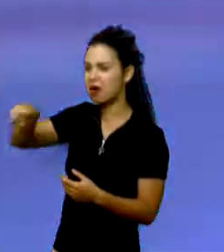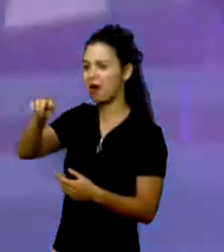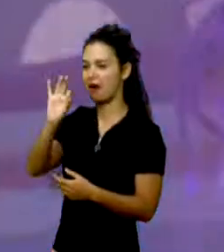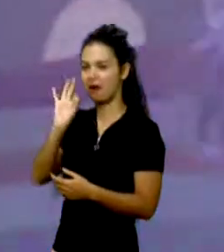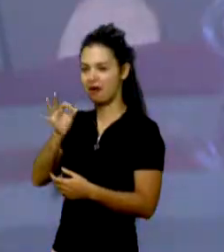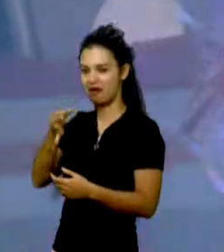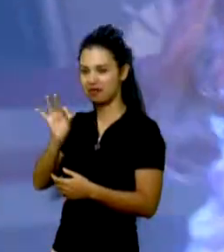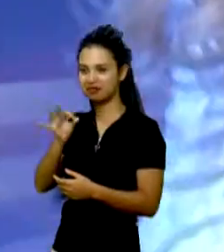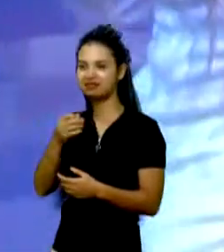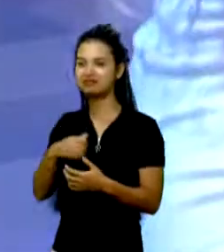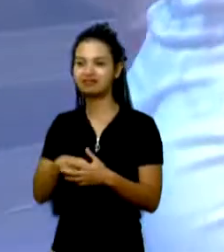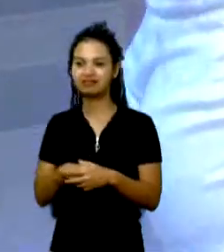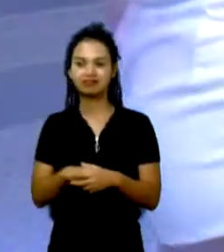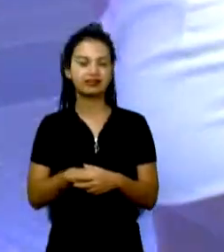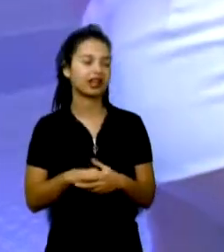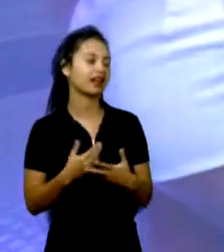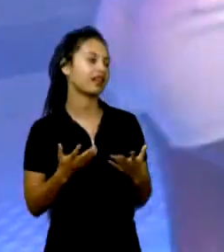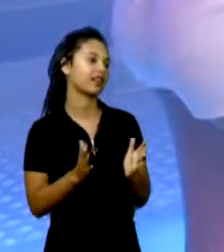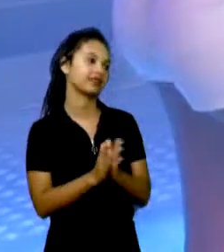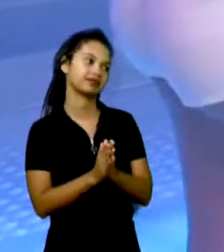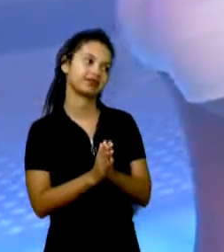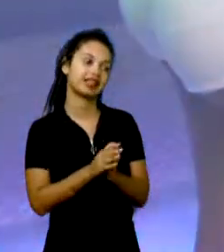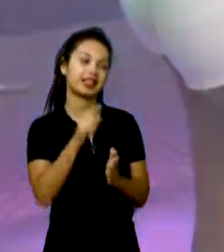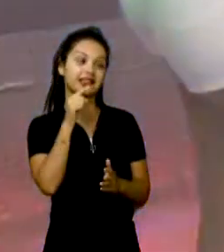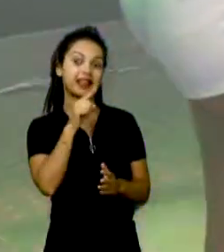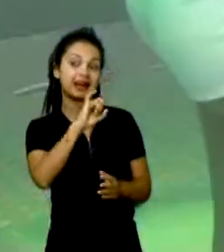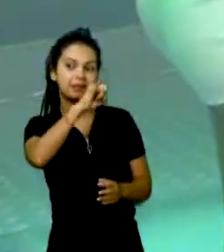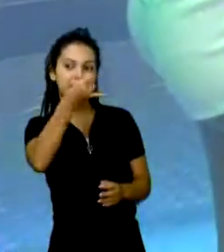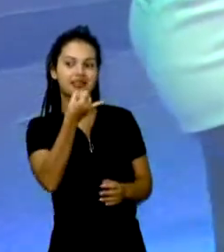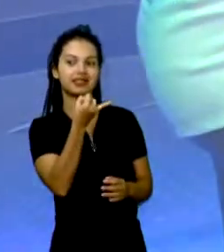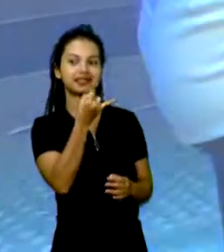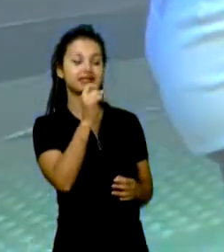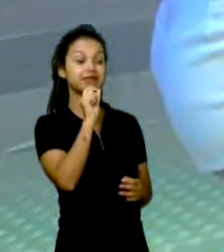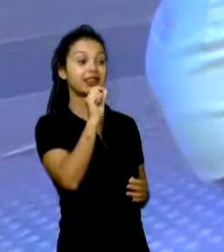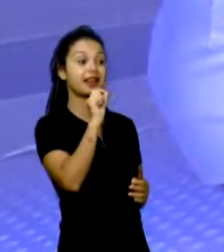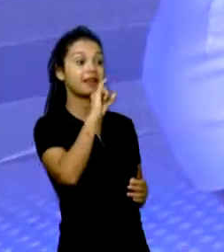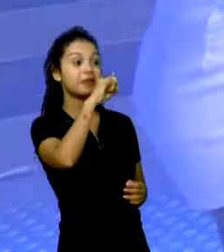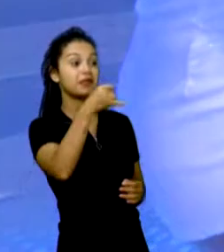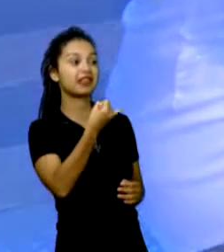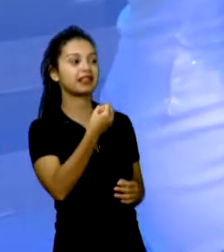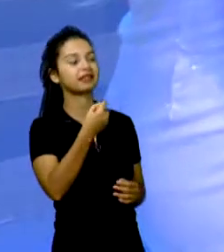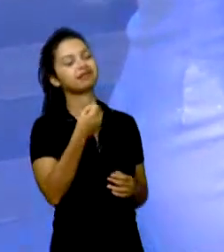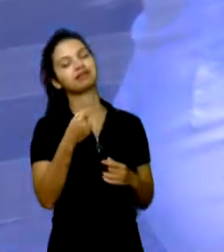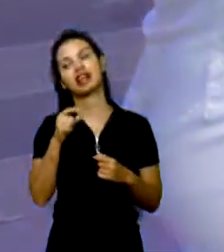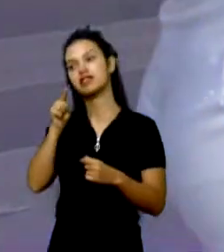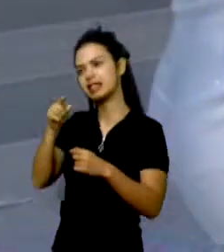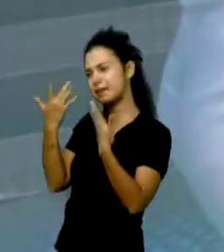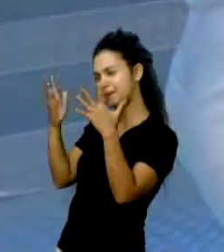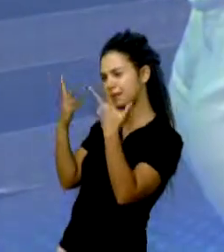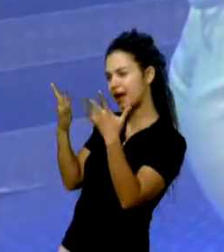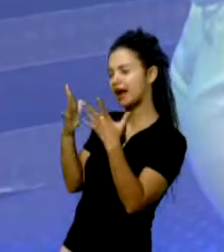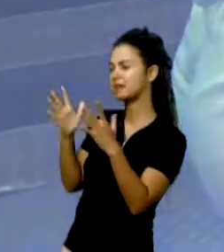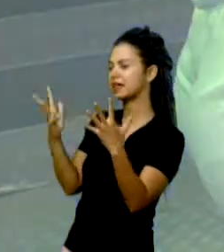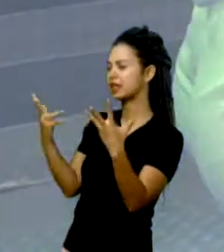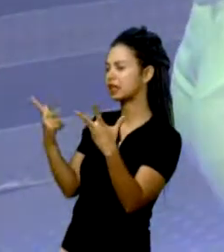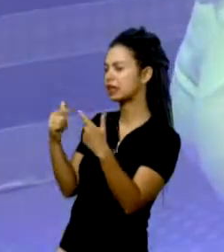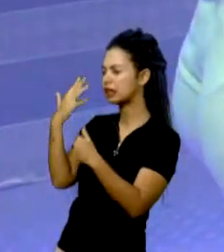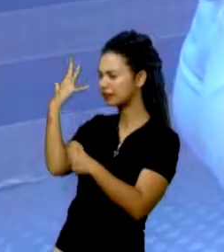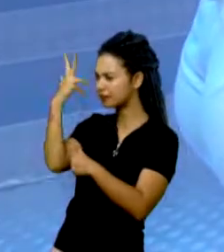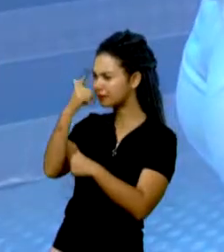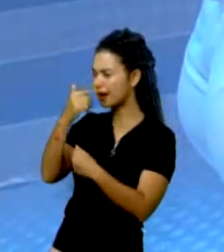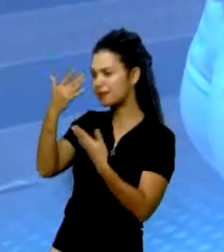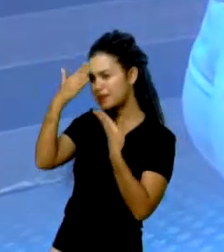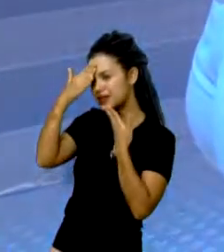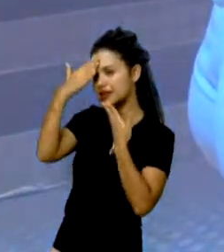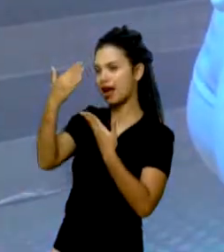Impactante. Gente, Paulinha, eu quero aproveitar. Você é linda, tá? Em primeiro lugar, parabéns. Obrigada. E quero te agradecer pela tua presença aqui